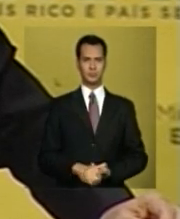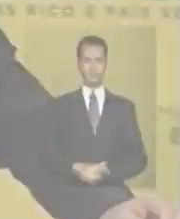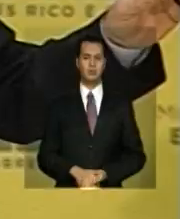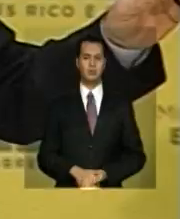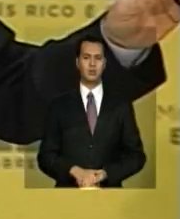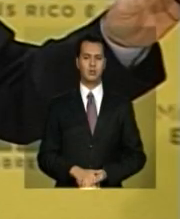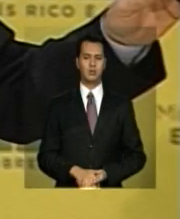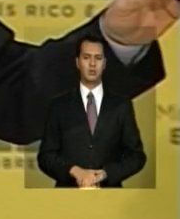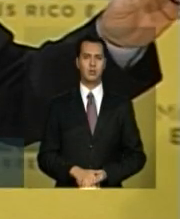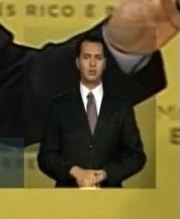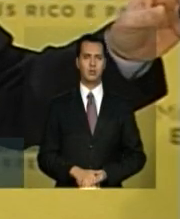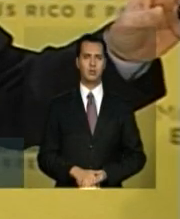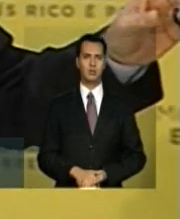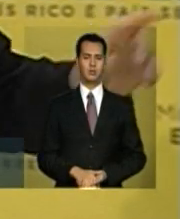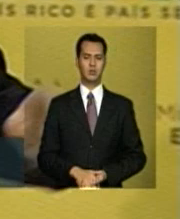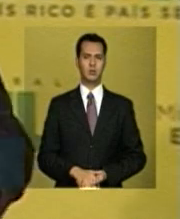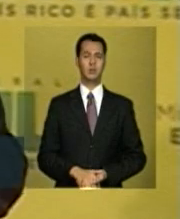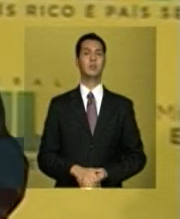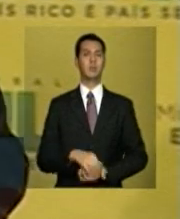informação